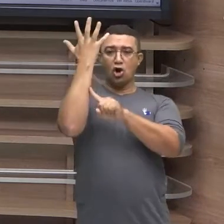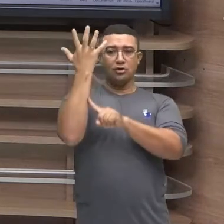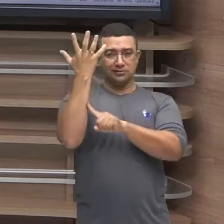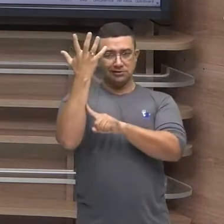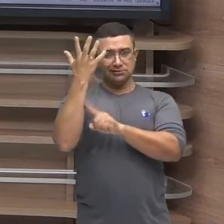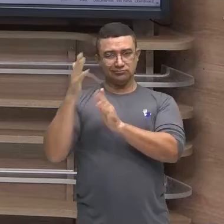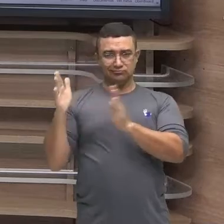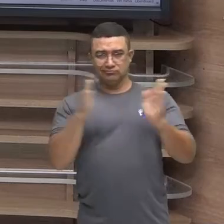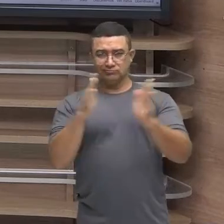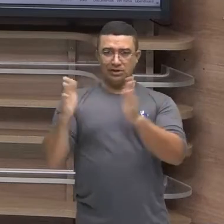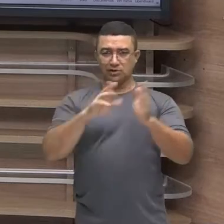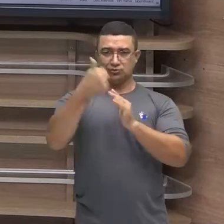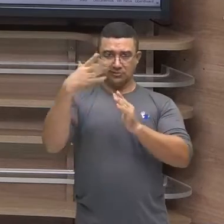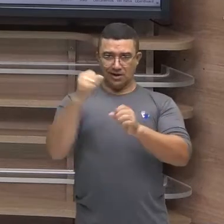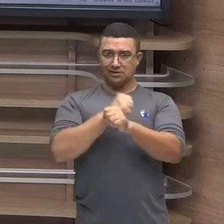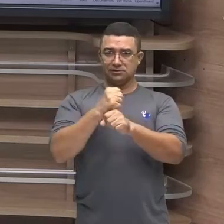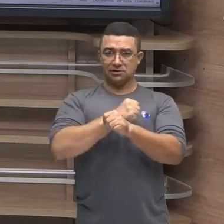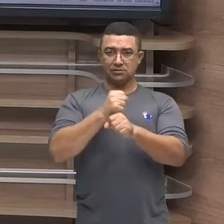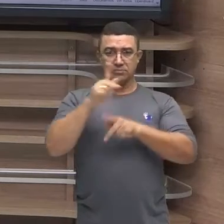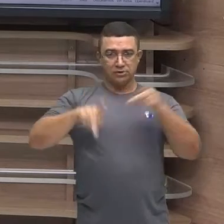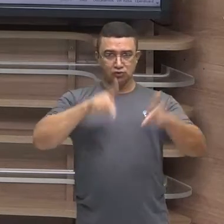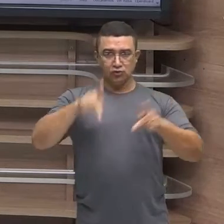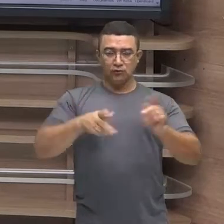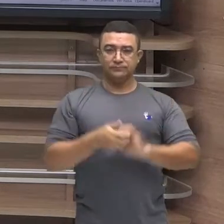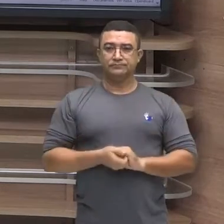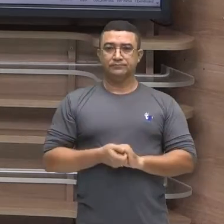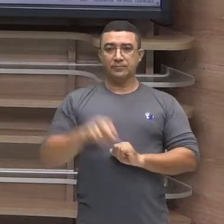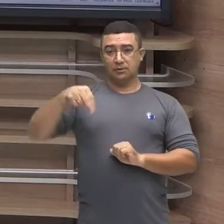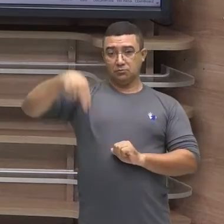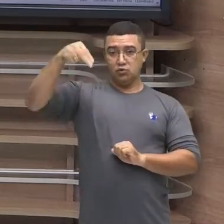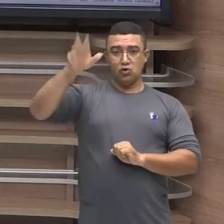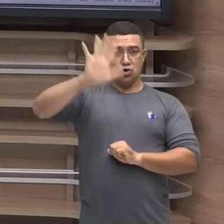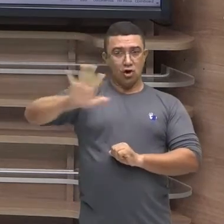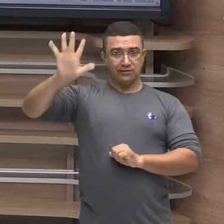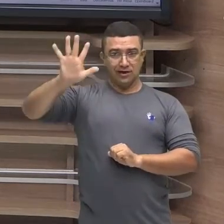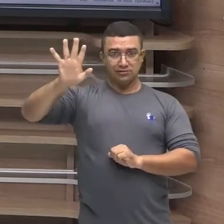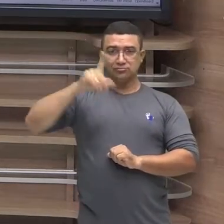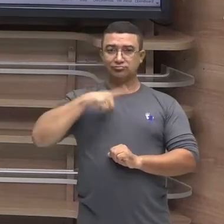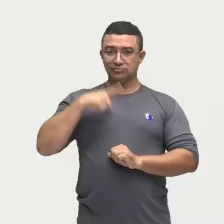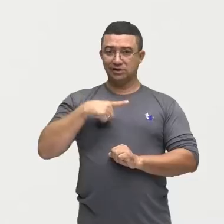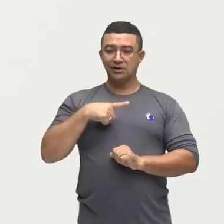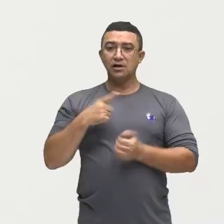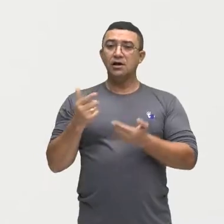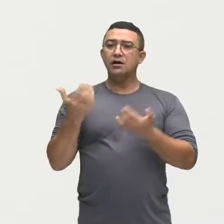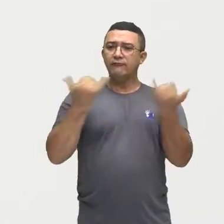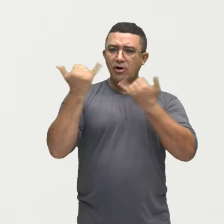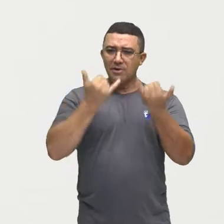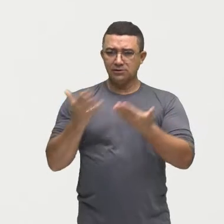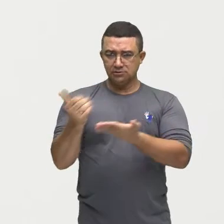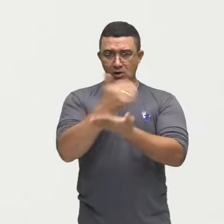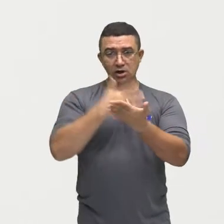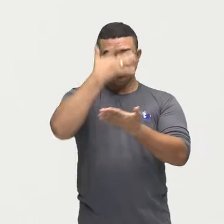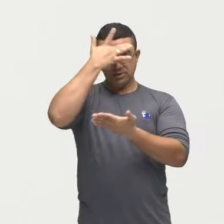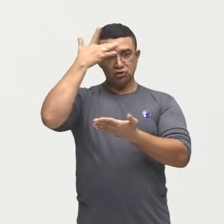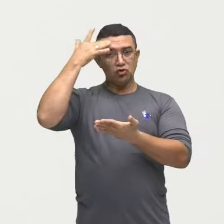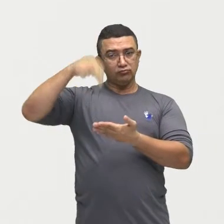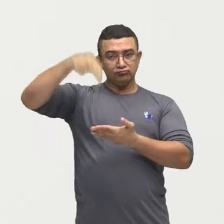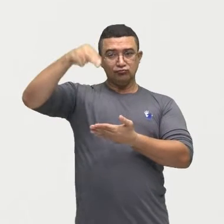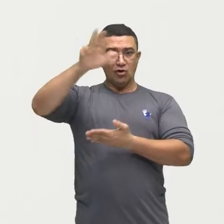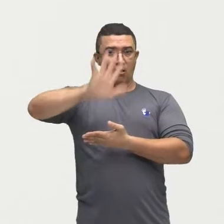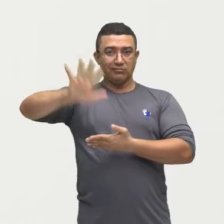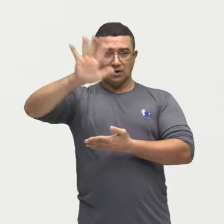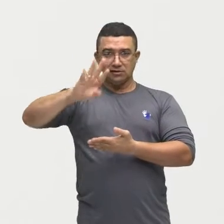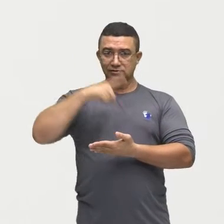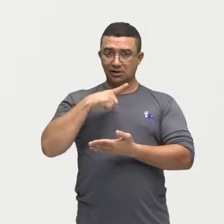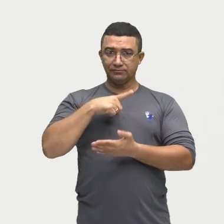ao longo dos anos com a população. E na região Nordeste, aí a gente tem esses dados, né? A população nordestina, aqui a